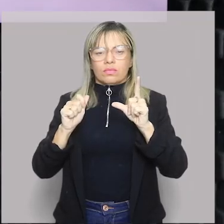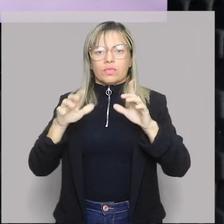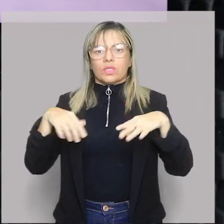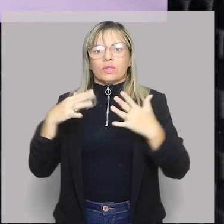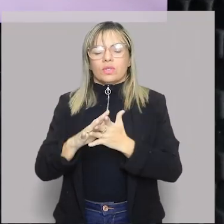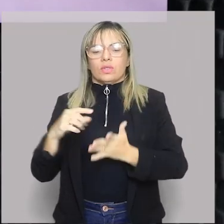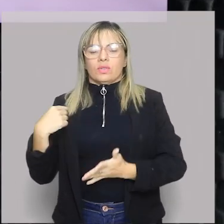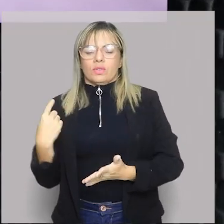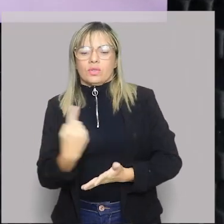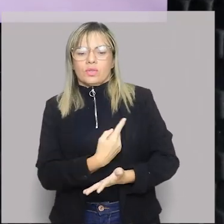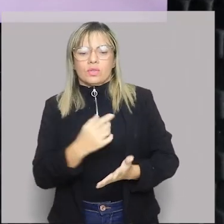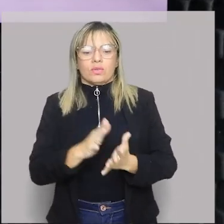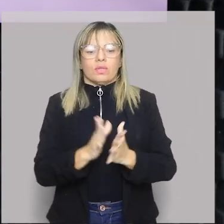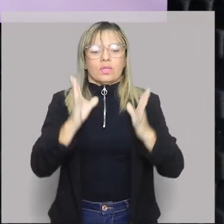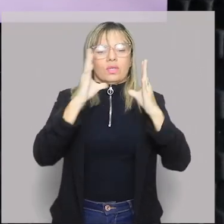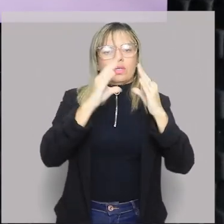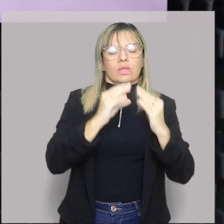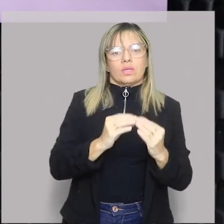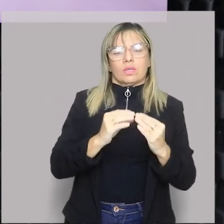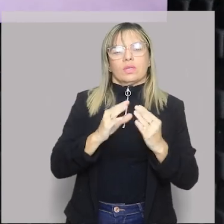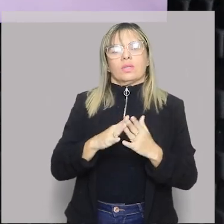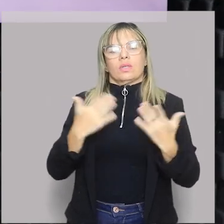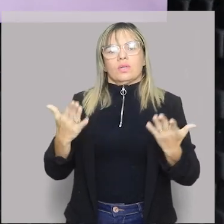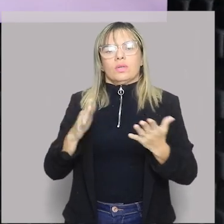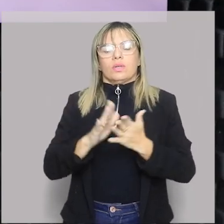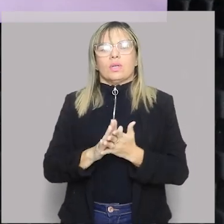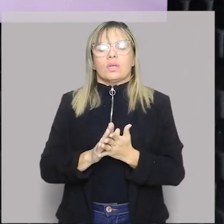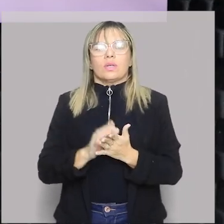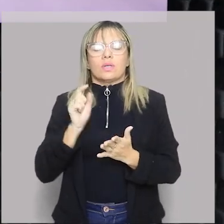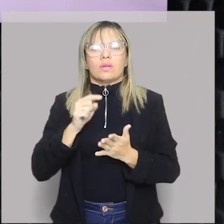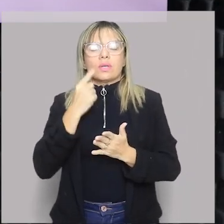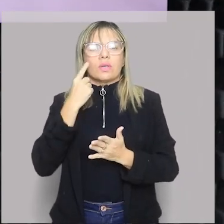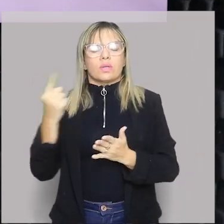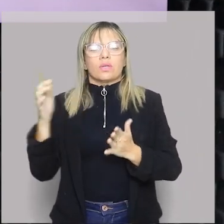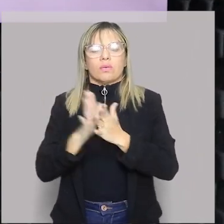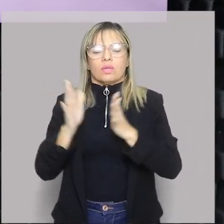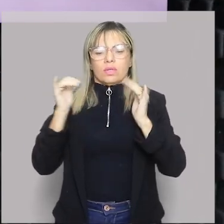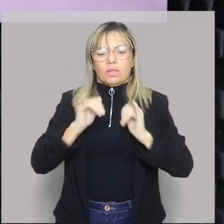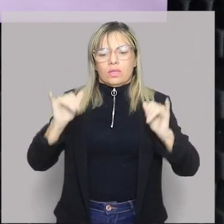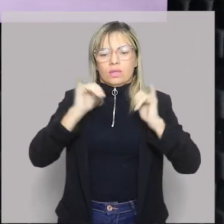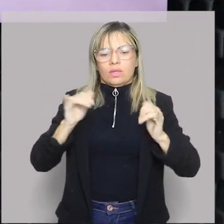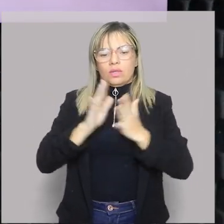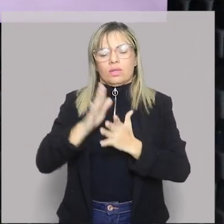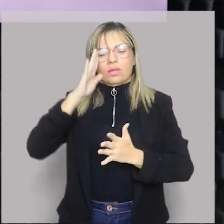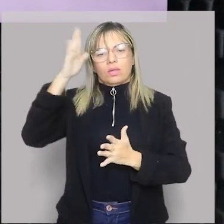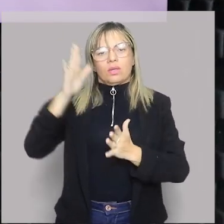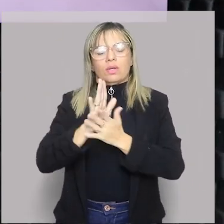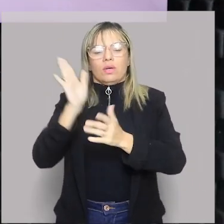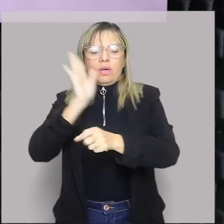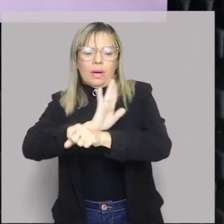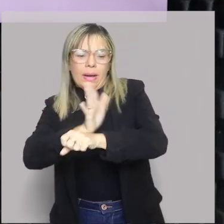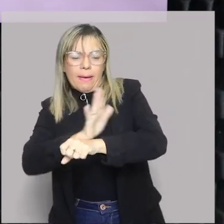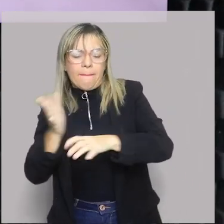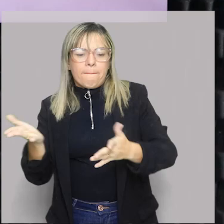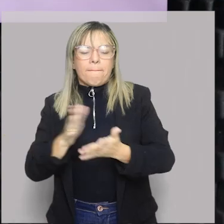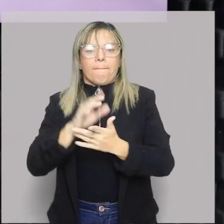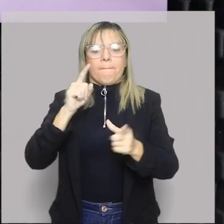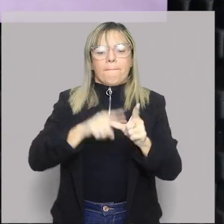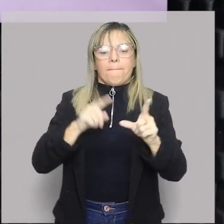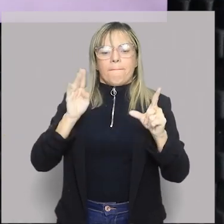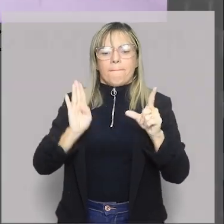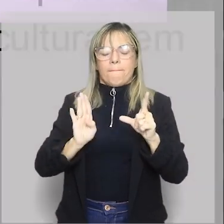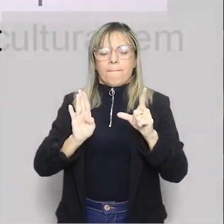uma referência sintética, ele sintetizou as informações principais do filme. Letra